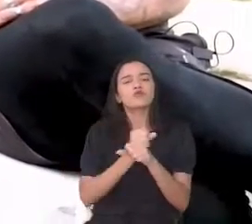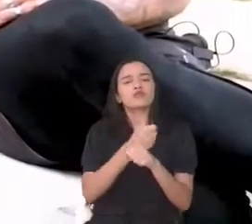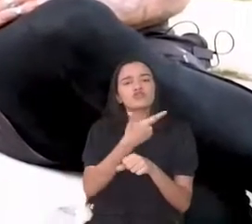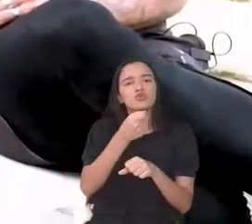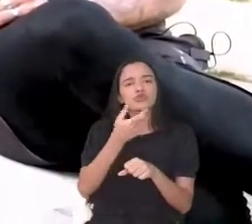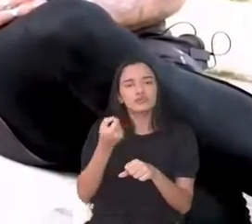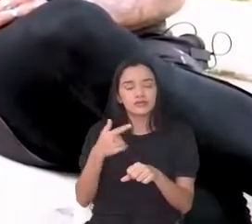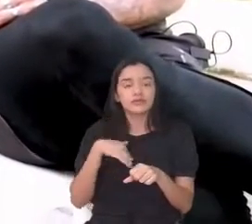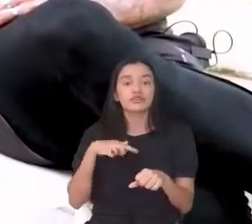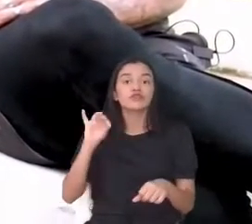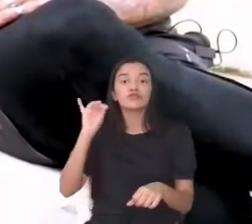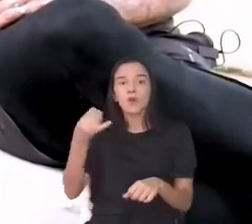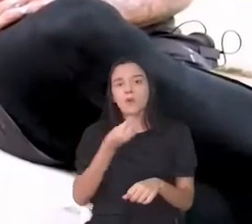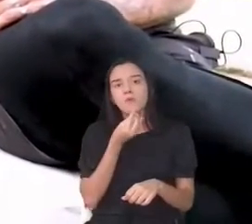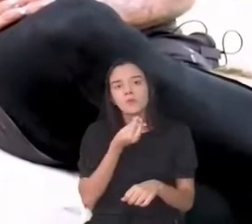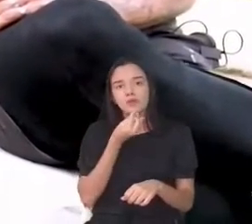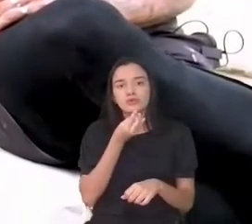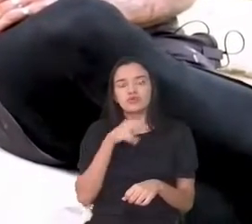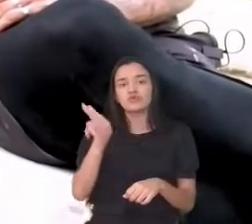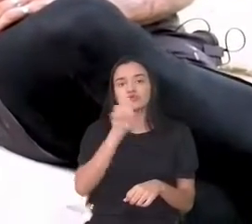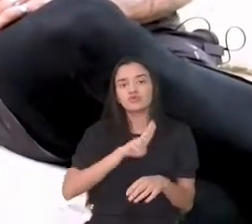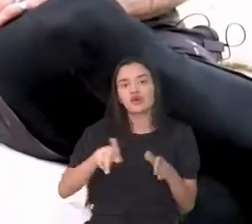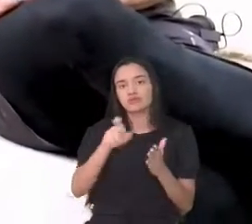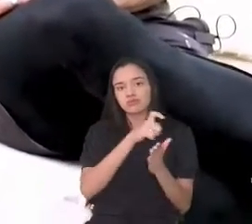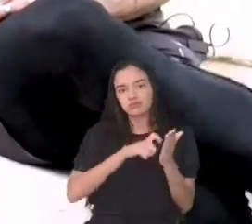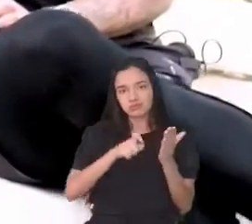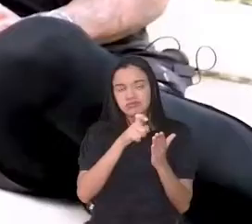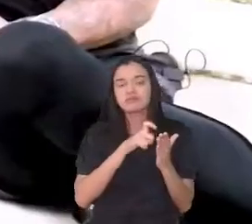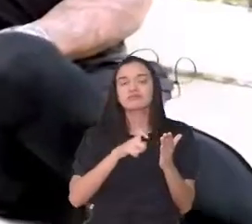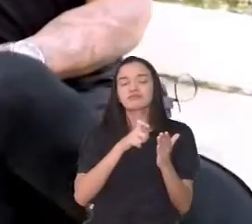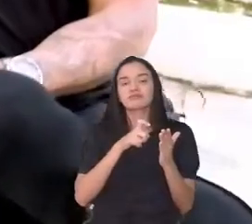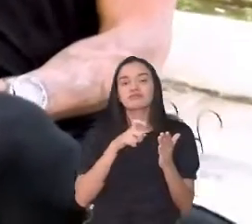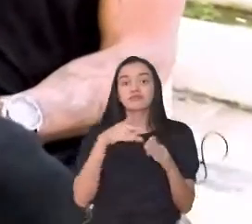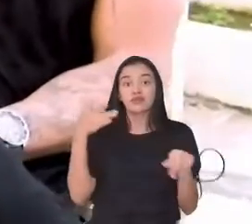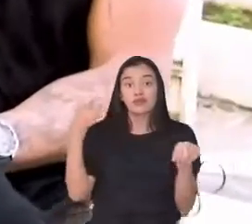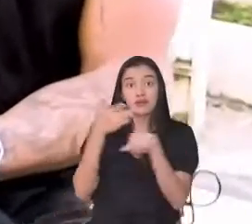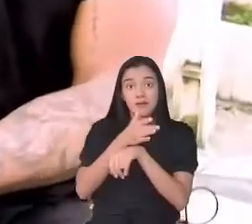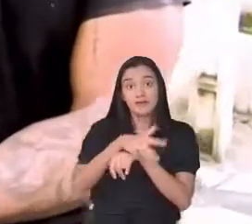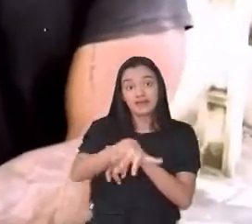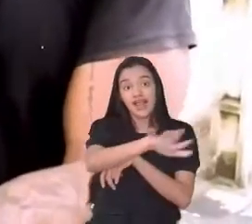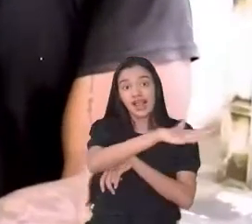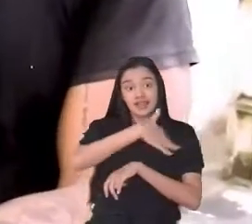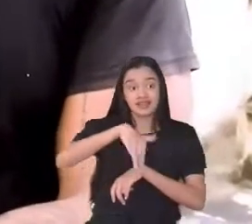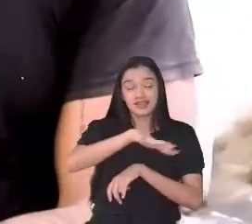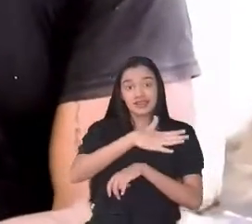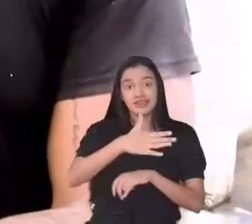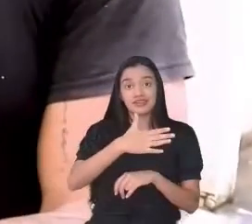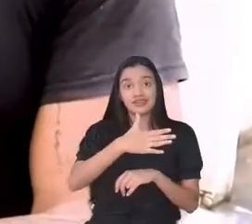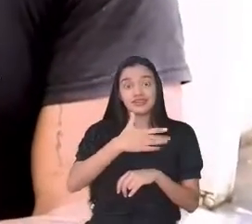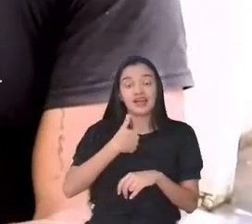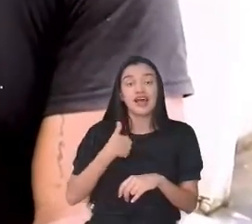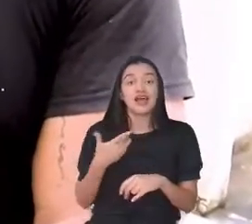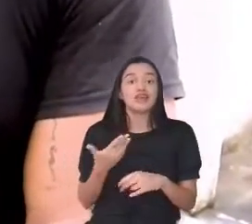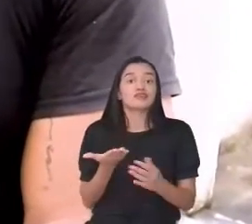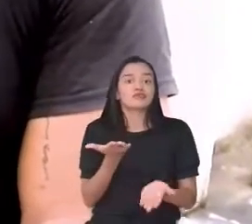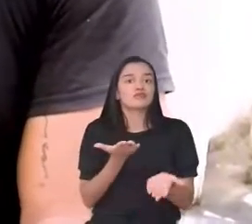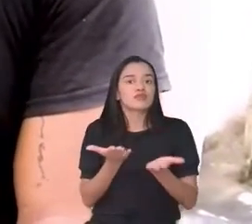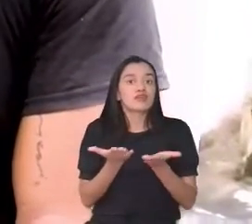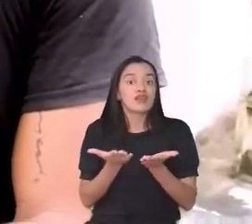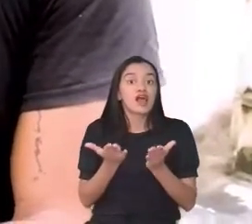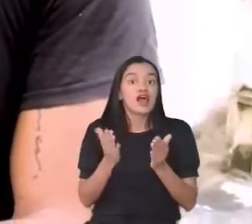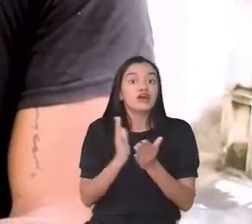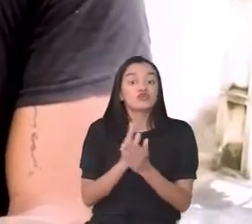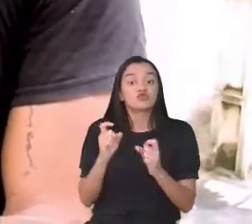eu tive a oportunidade de usar a minha arte para entrar nos espaços de tratamento do Covid quando eu fiz os hospitais